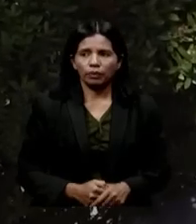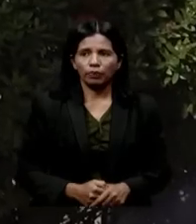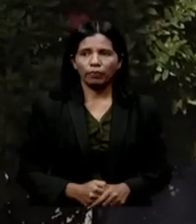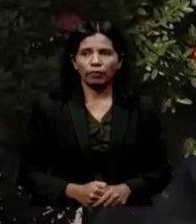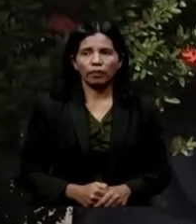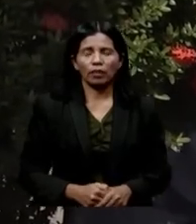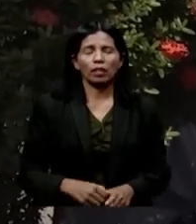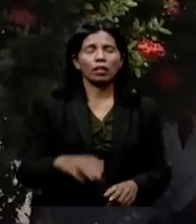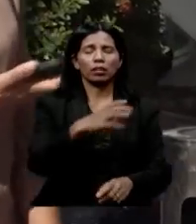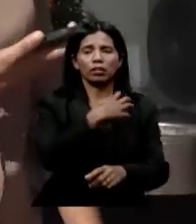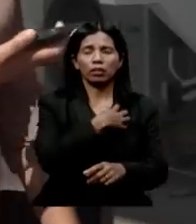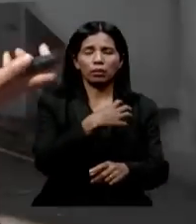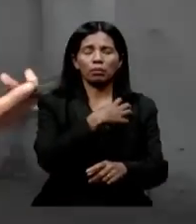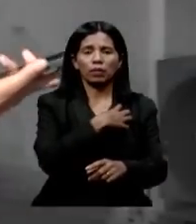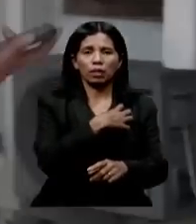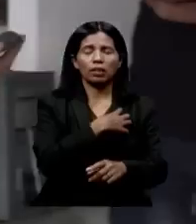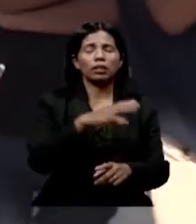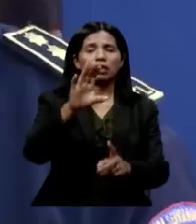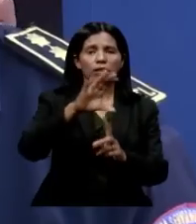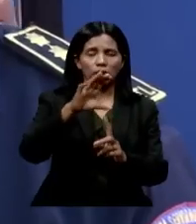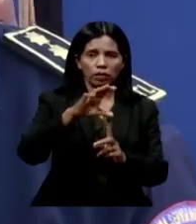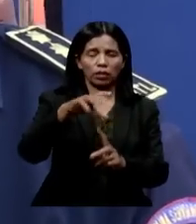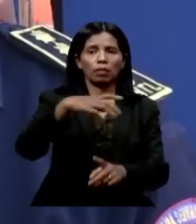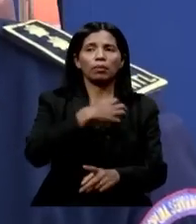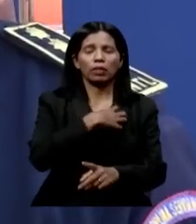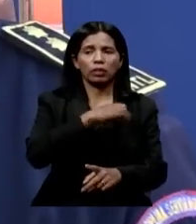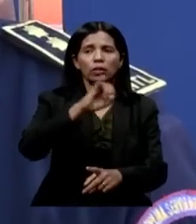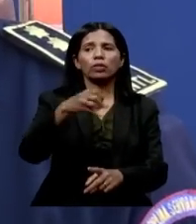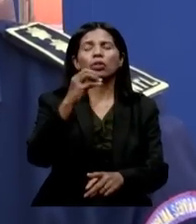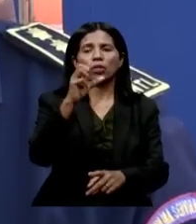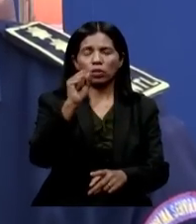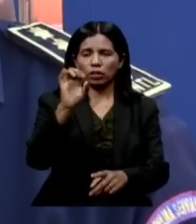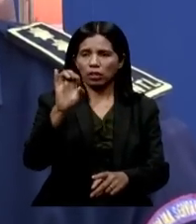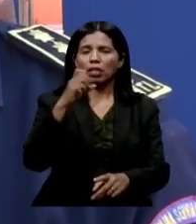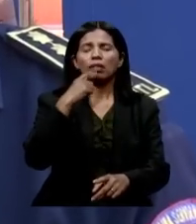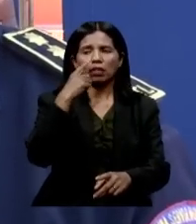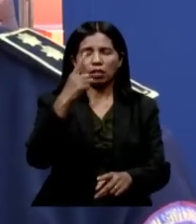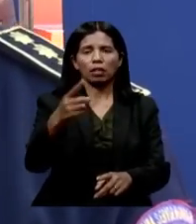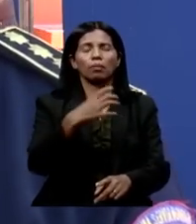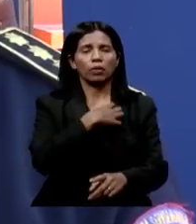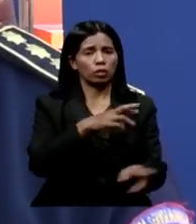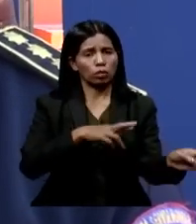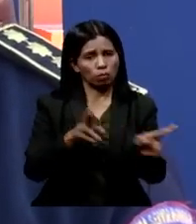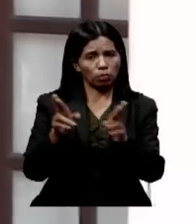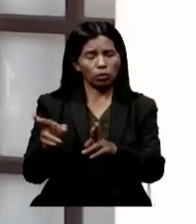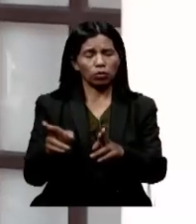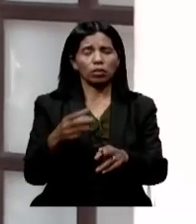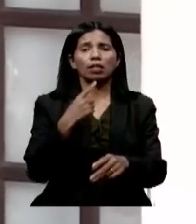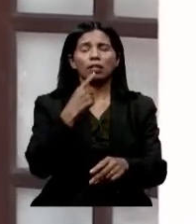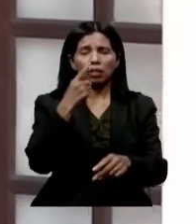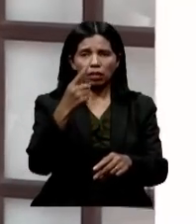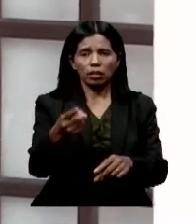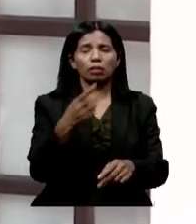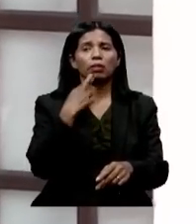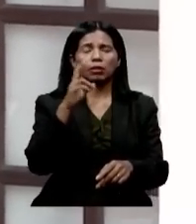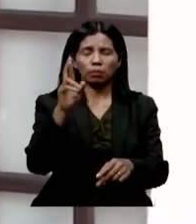Comandante Operacional Nacional, Superintendente, Chefe Polícia José Soares Ateten, penitele pronto, hatan ela variana ne